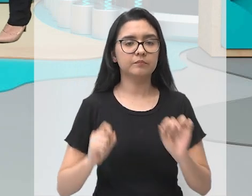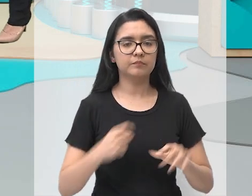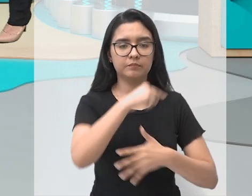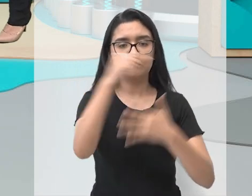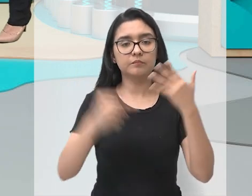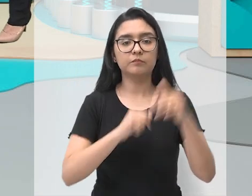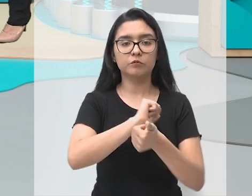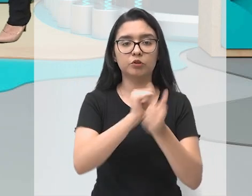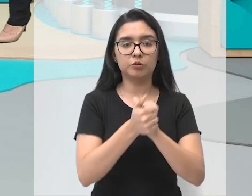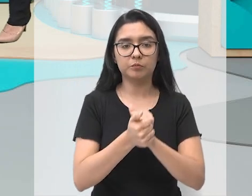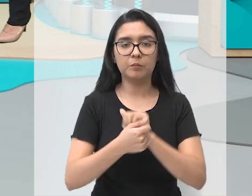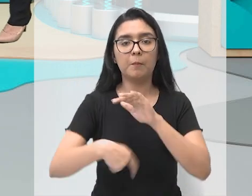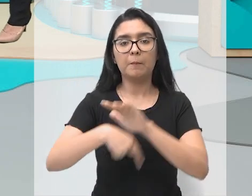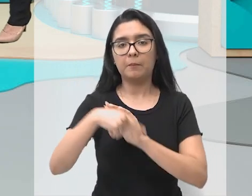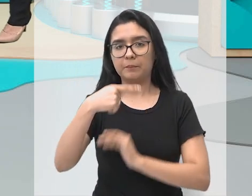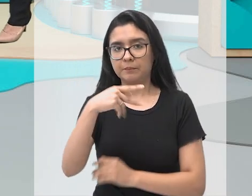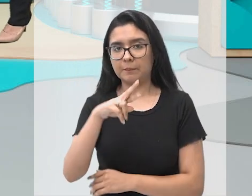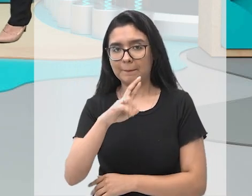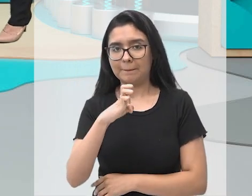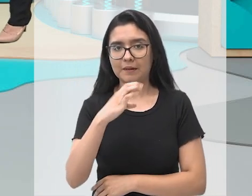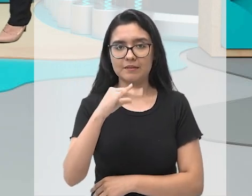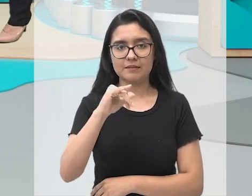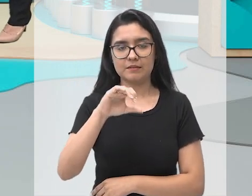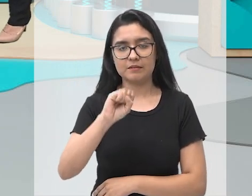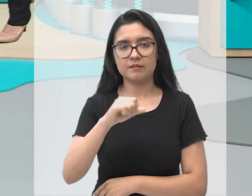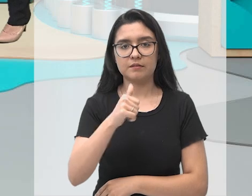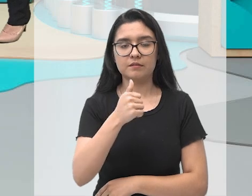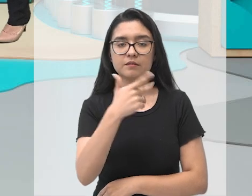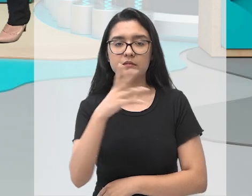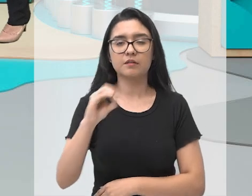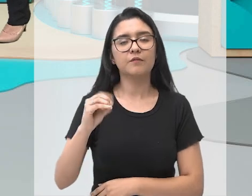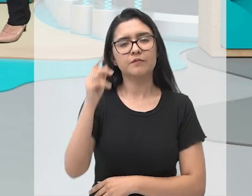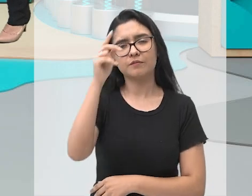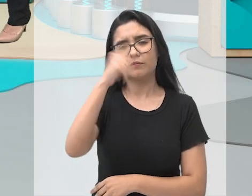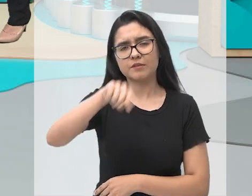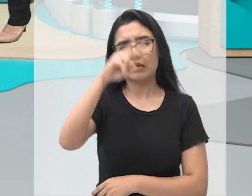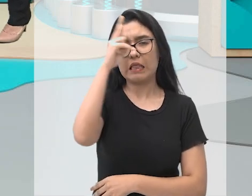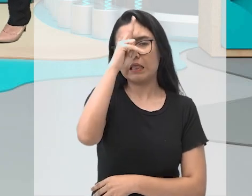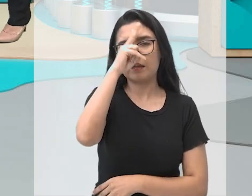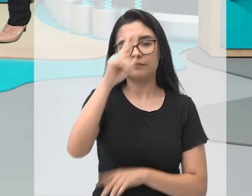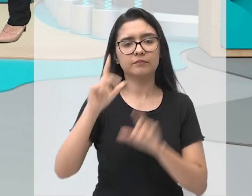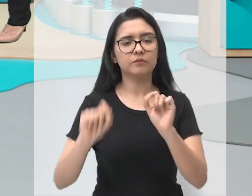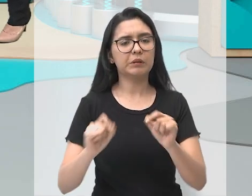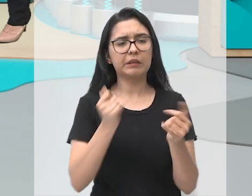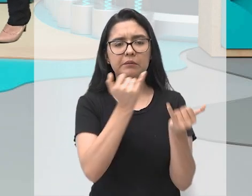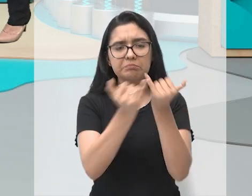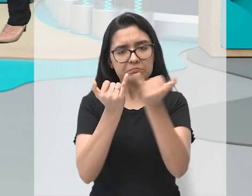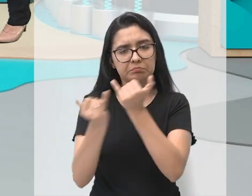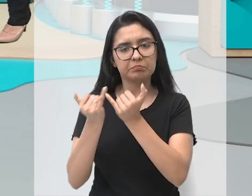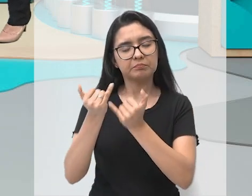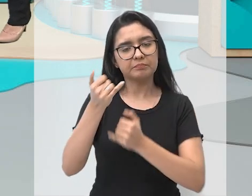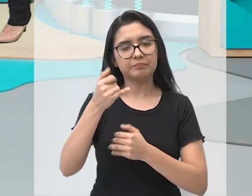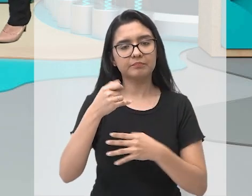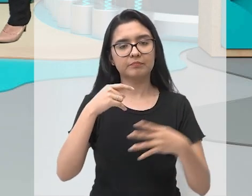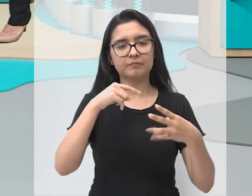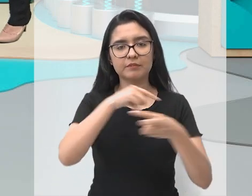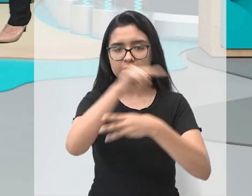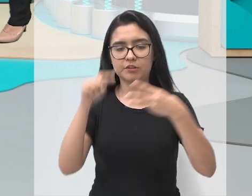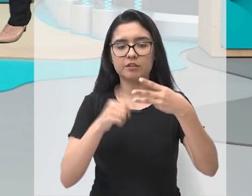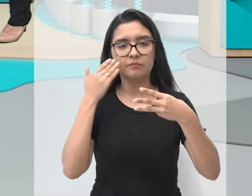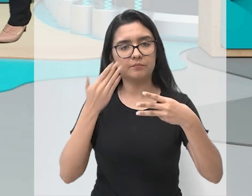vai aliviar o estresse, sintomas de ansiedade e de depressão e vai trabalhar a questão da memória e